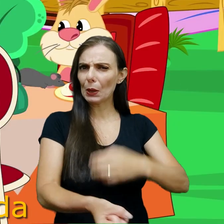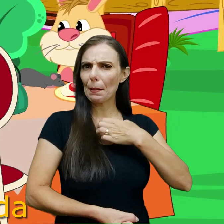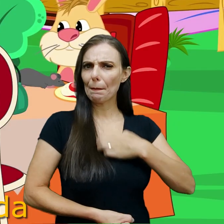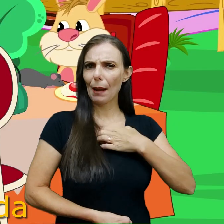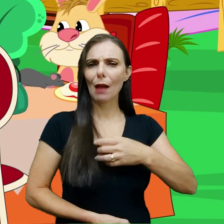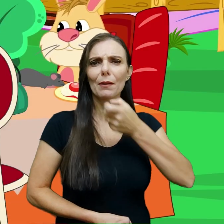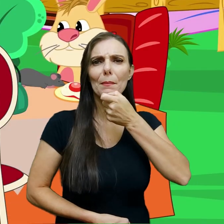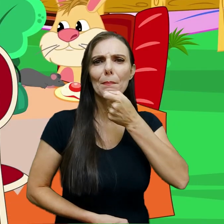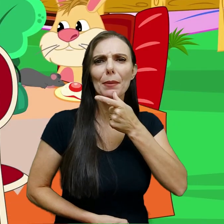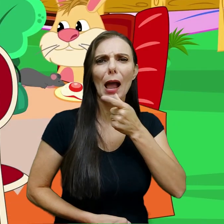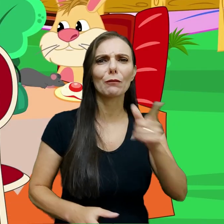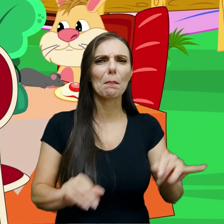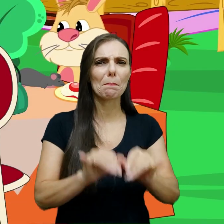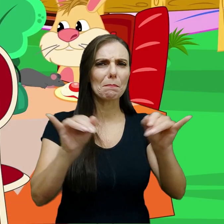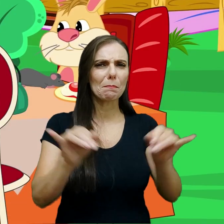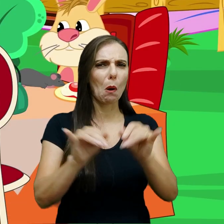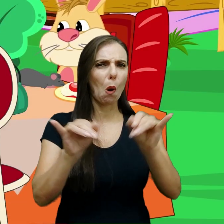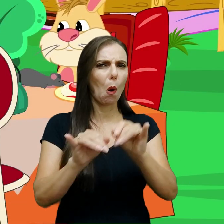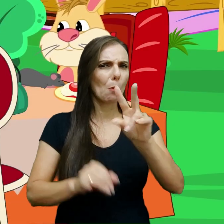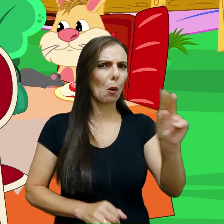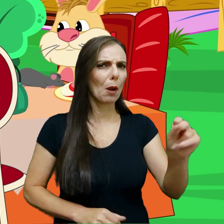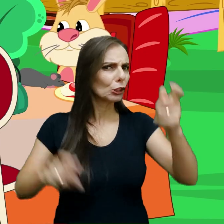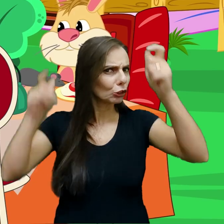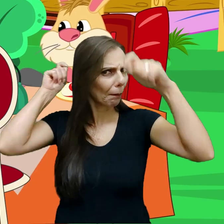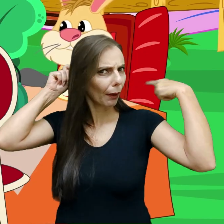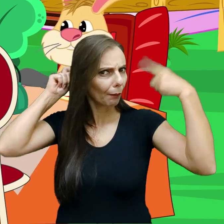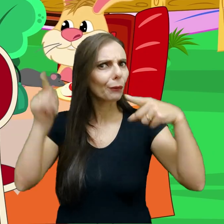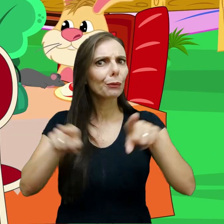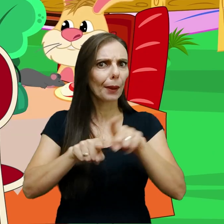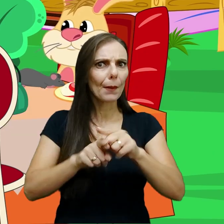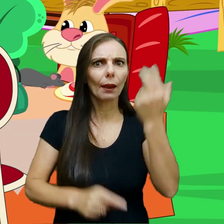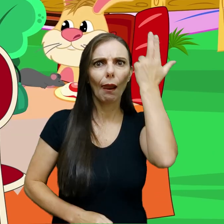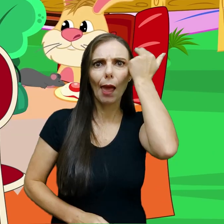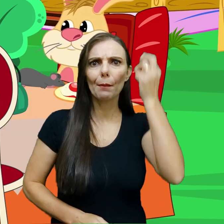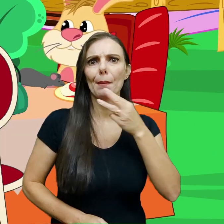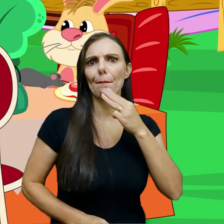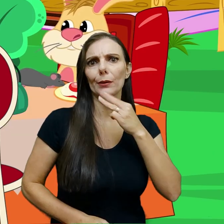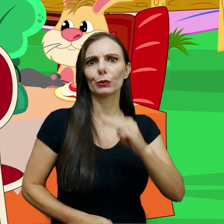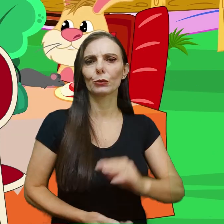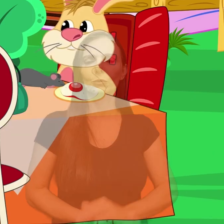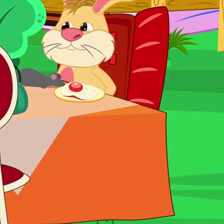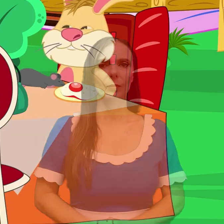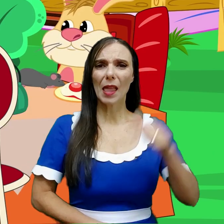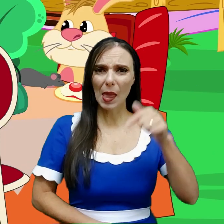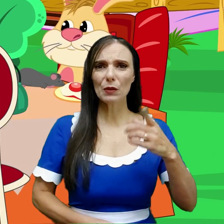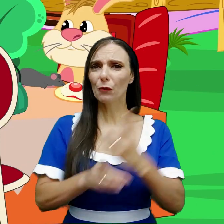muito aborrecida com as piadas estúpidas e grosseiras do chapeleiro maluco e da lebre de